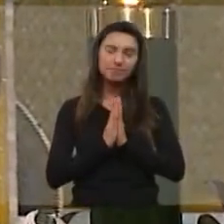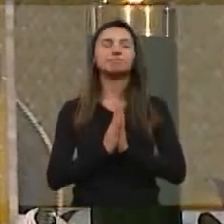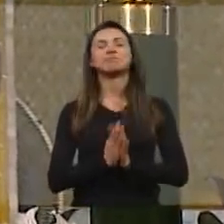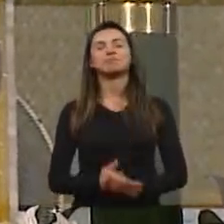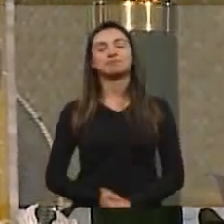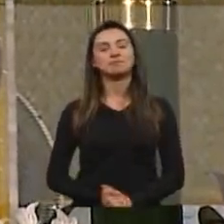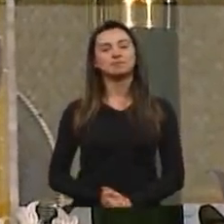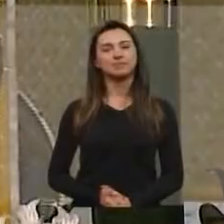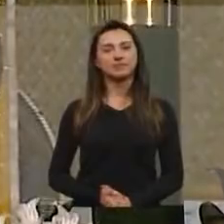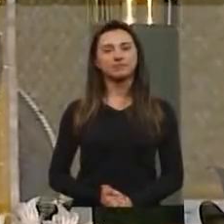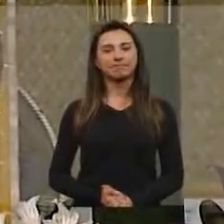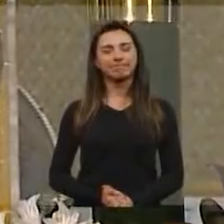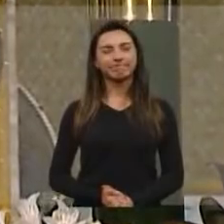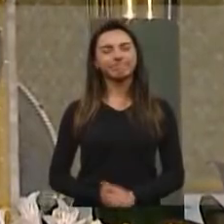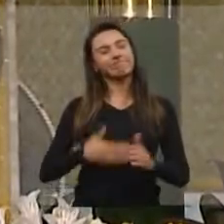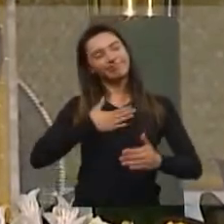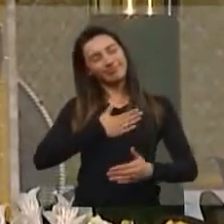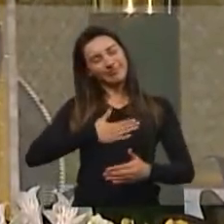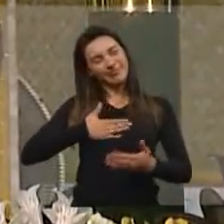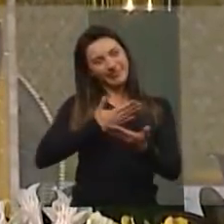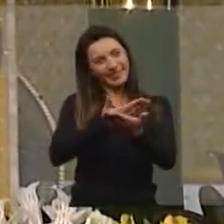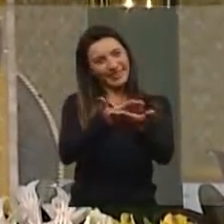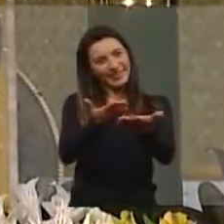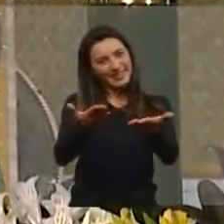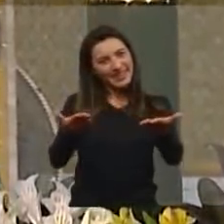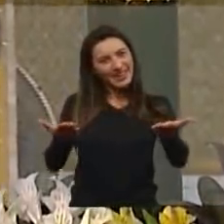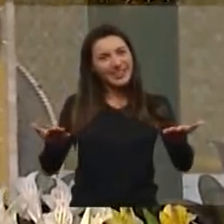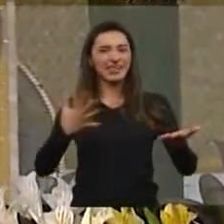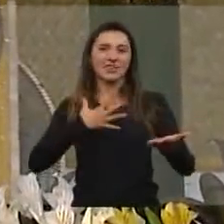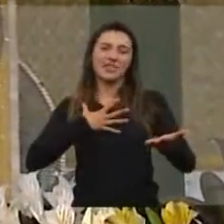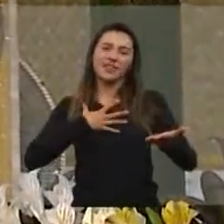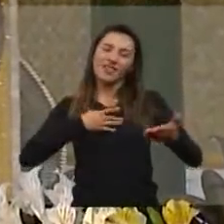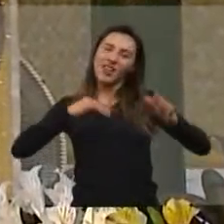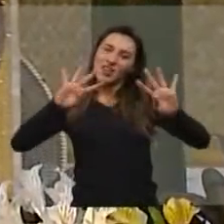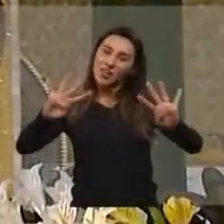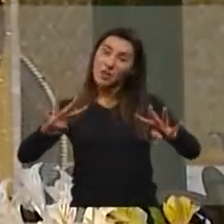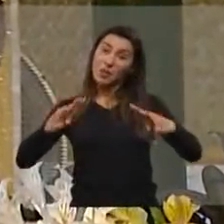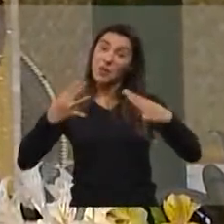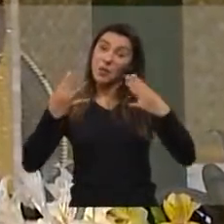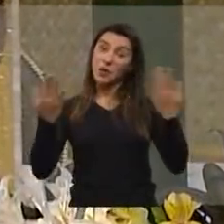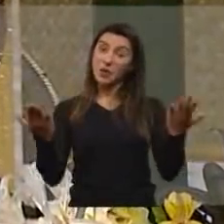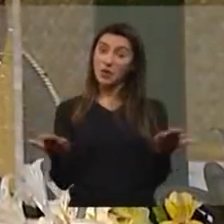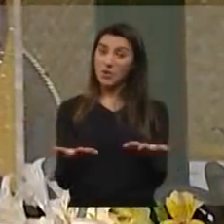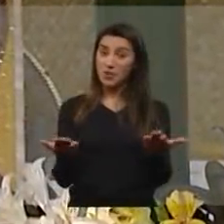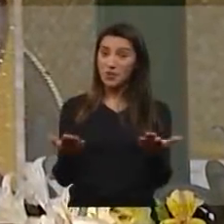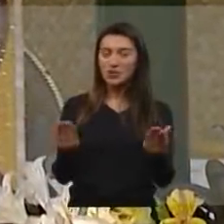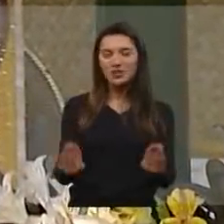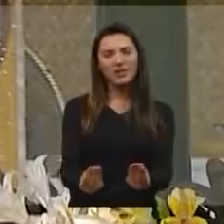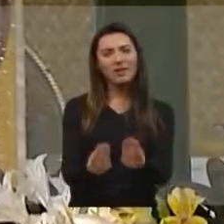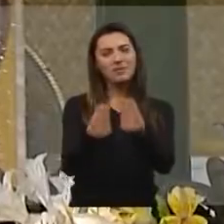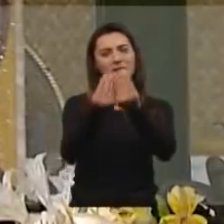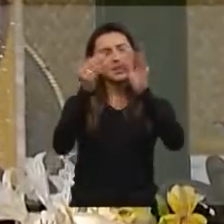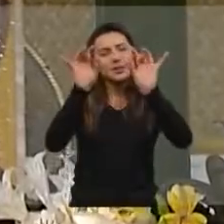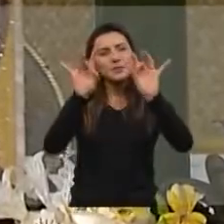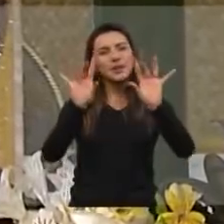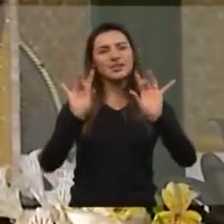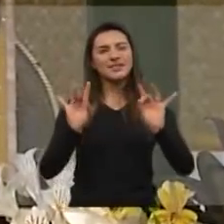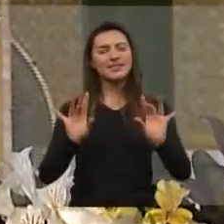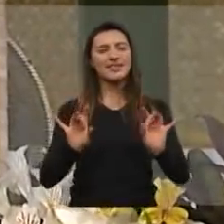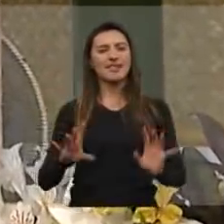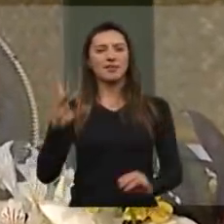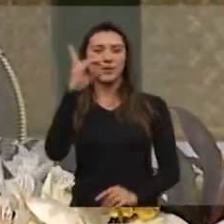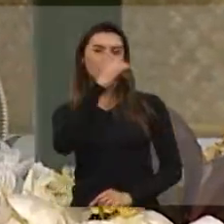queridos filhos e filhas que me acompanham nesta missa dominical vivo